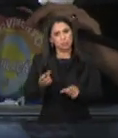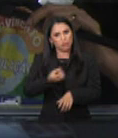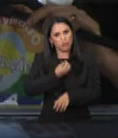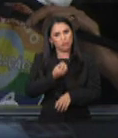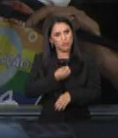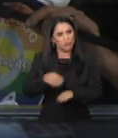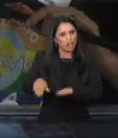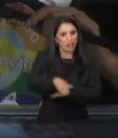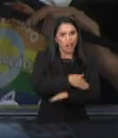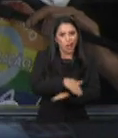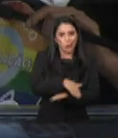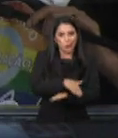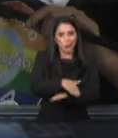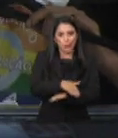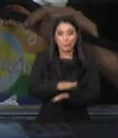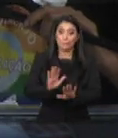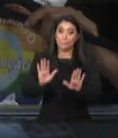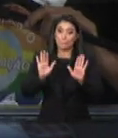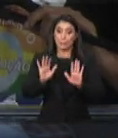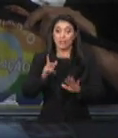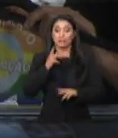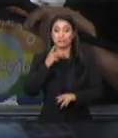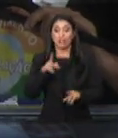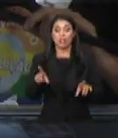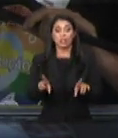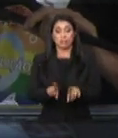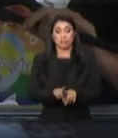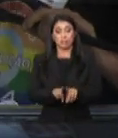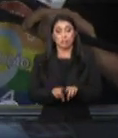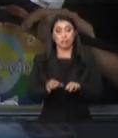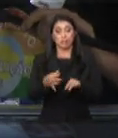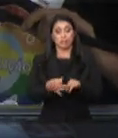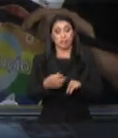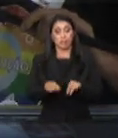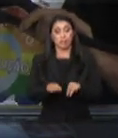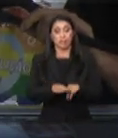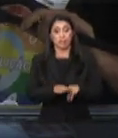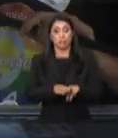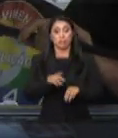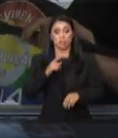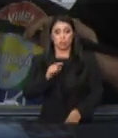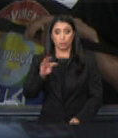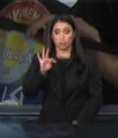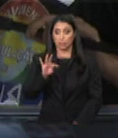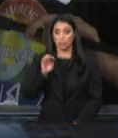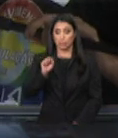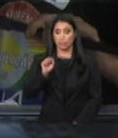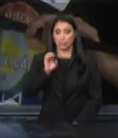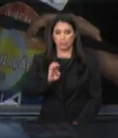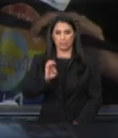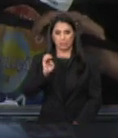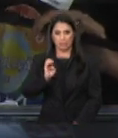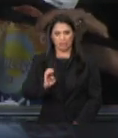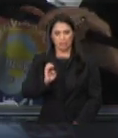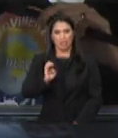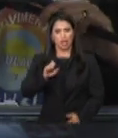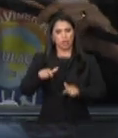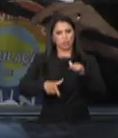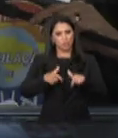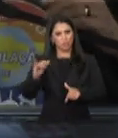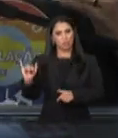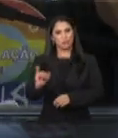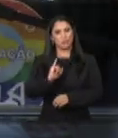não podemos deixar de mencionar seu Ministro e também ao TSE O importante trabalho